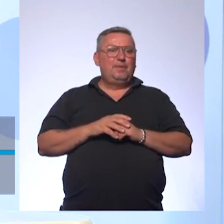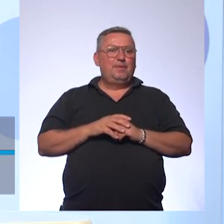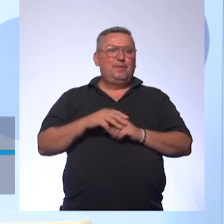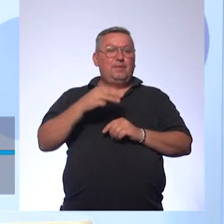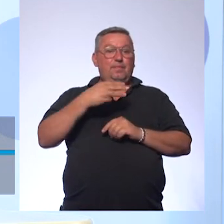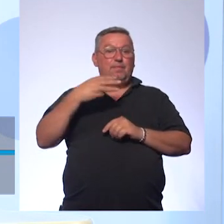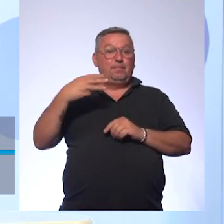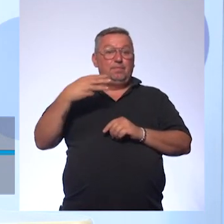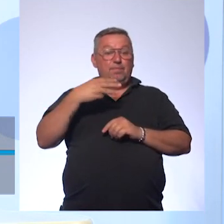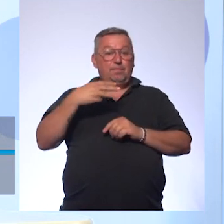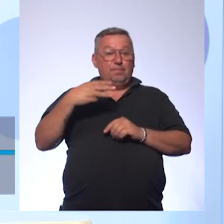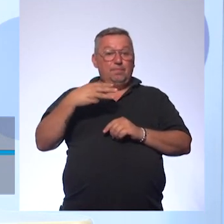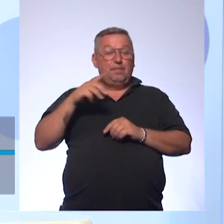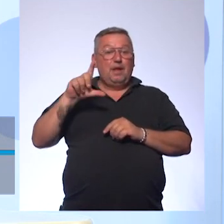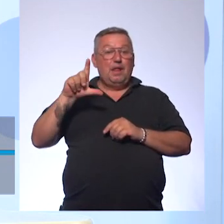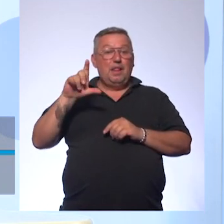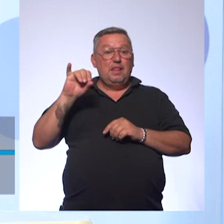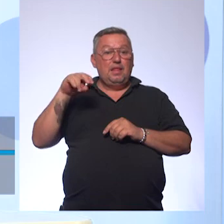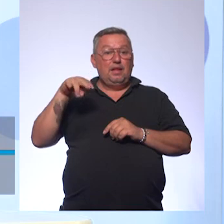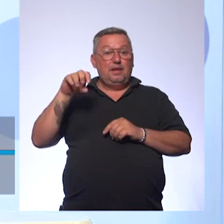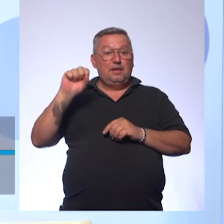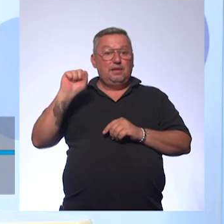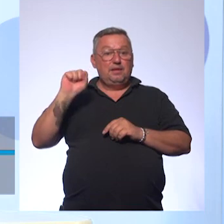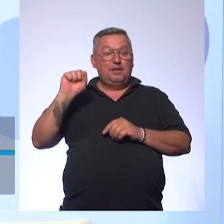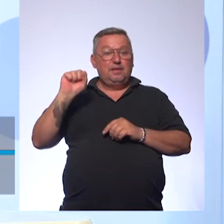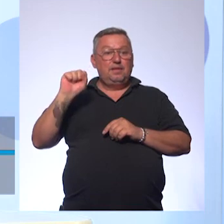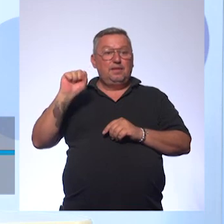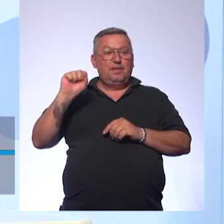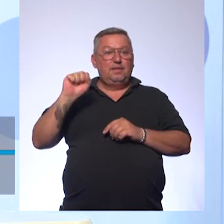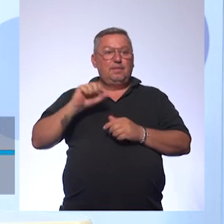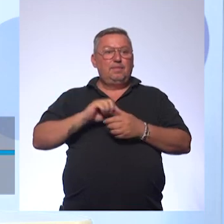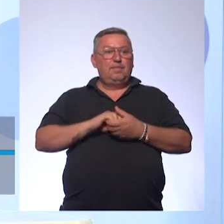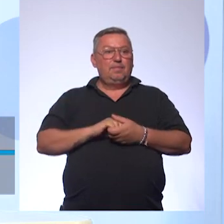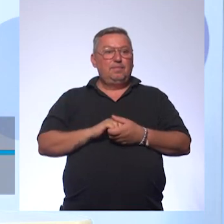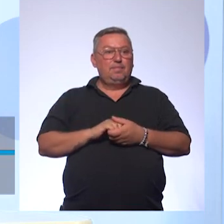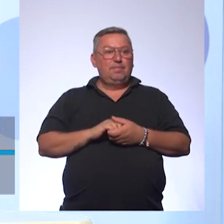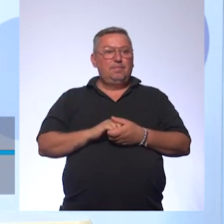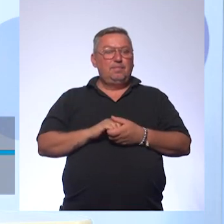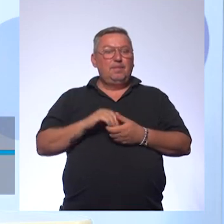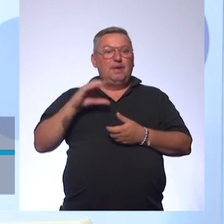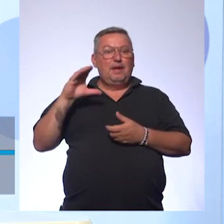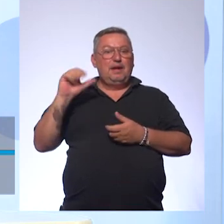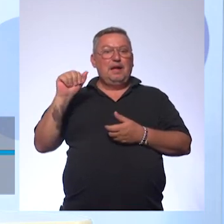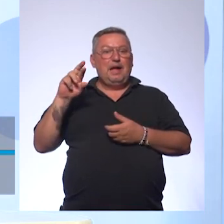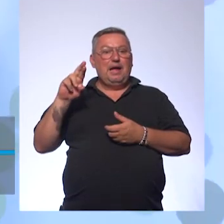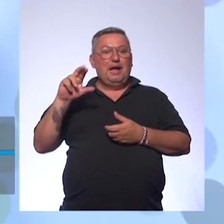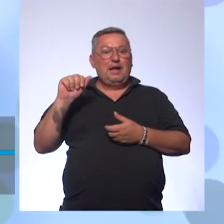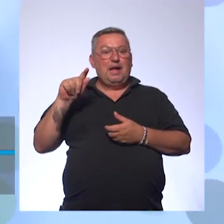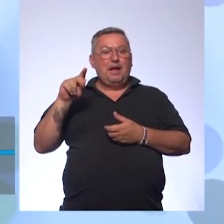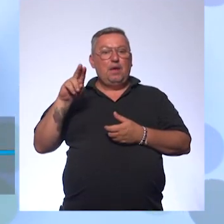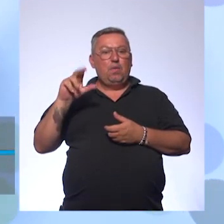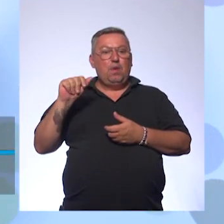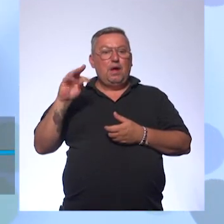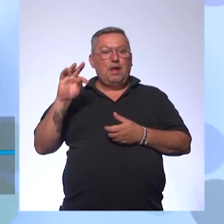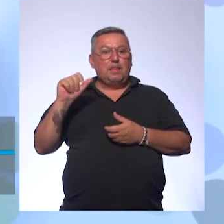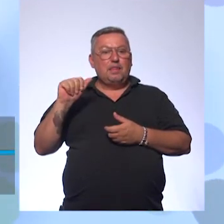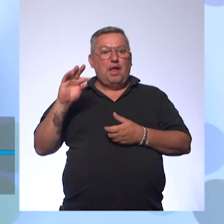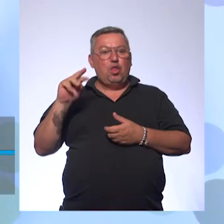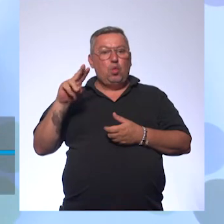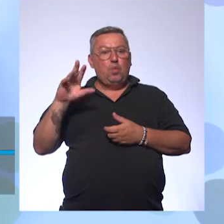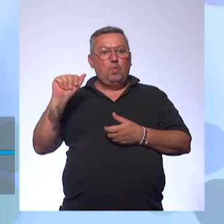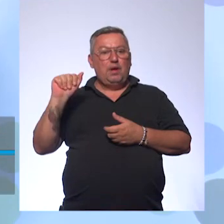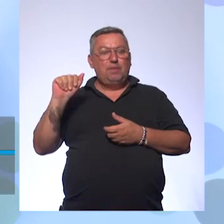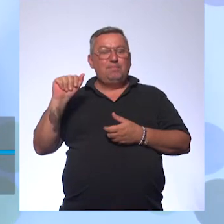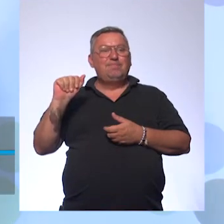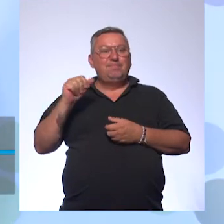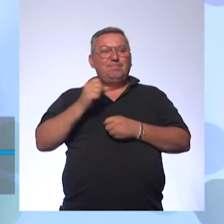ao vivo numa cidade dessas. Eu acho que é uma excelente ideia. Eu gostaria de... Posso ir para Caraguatatuba, está 31 graus. Pode